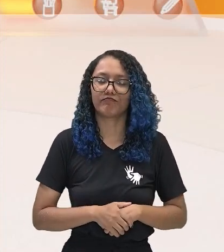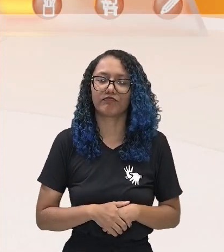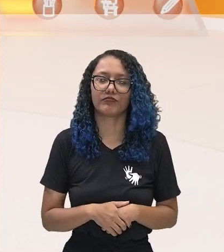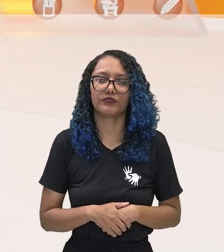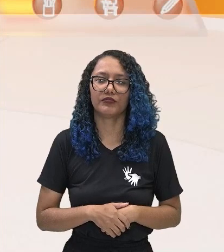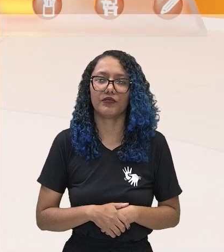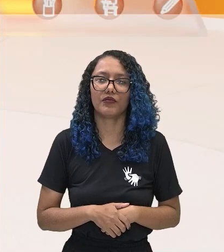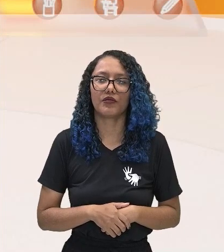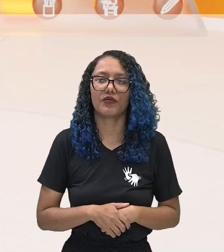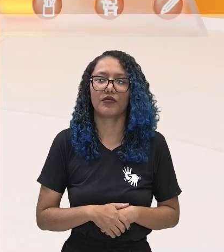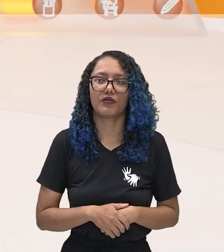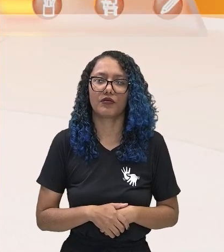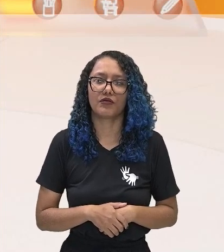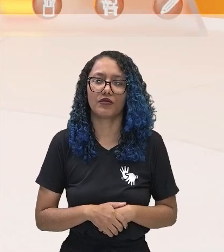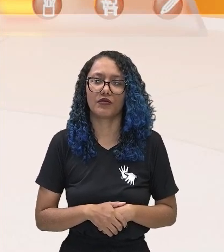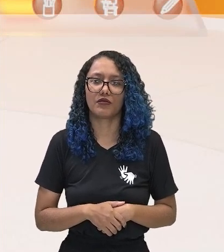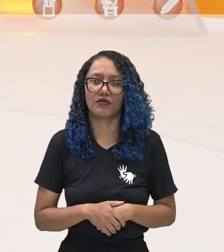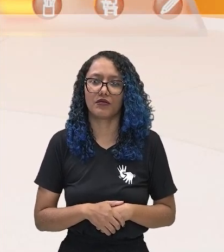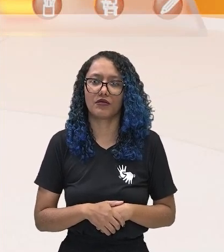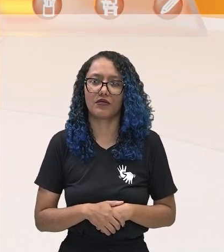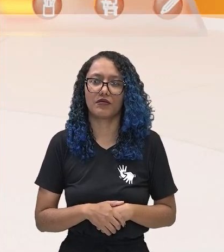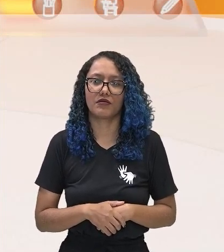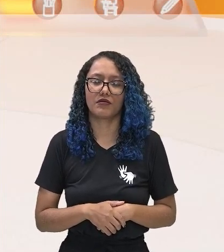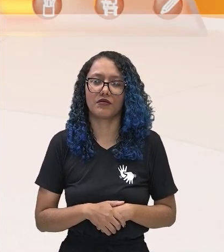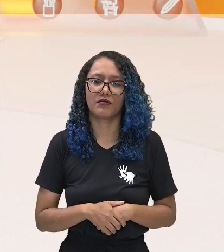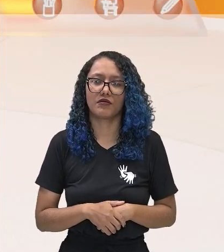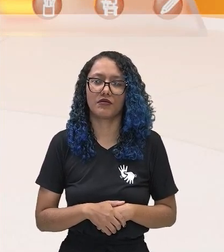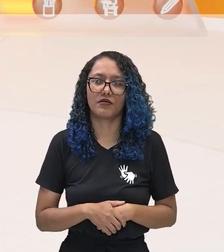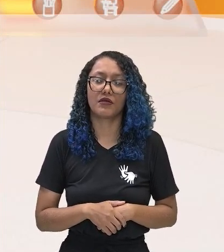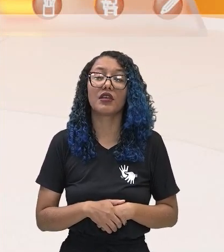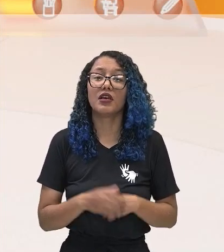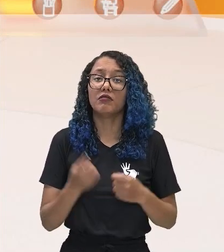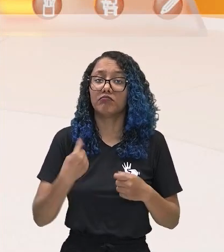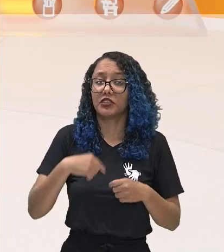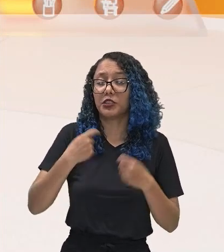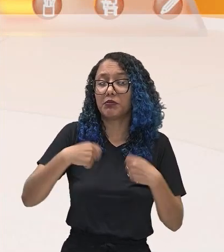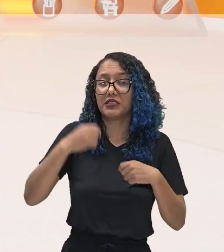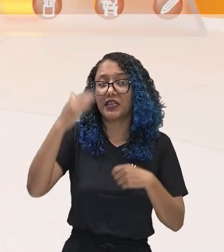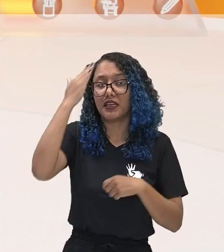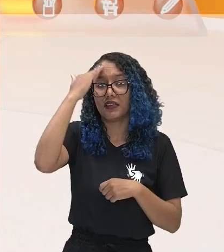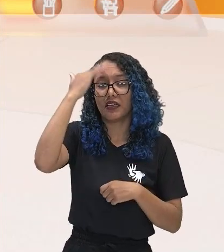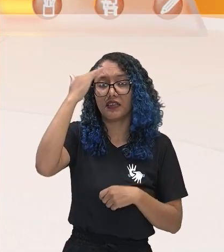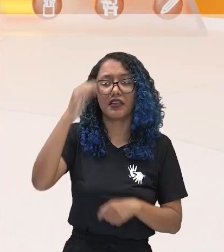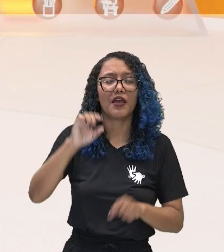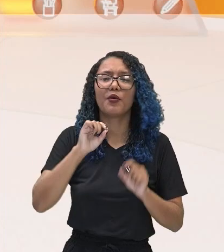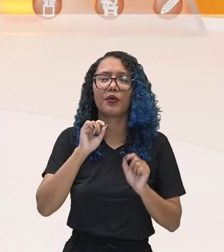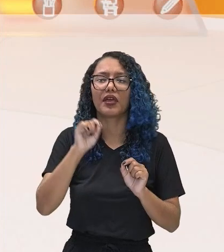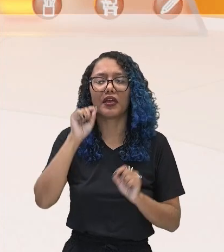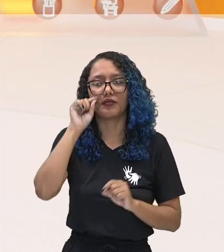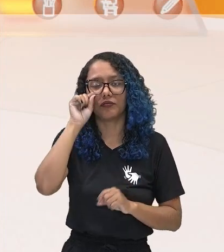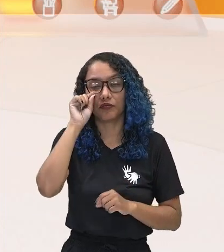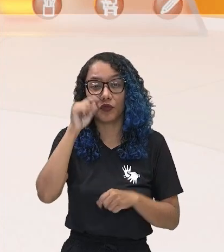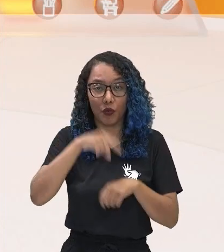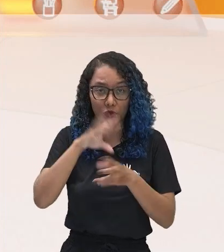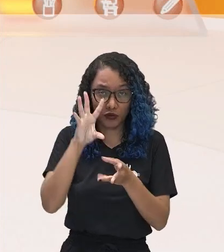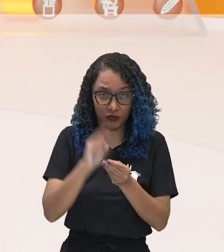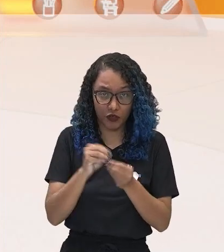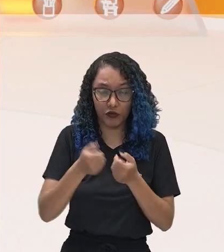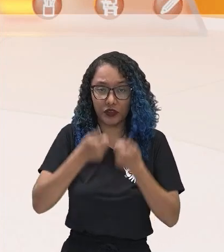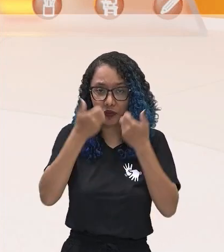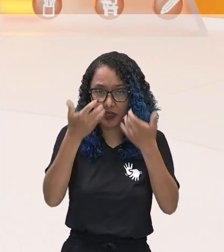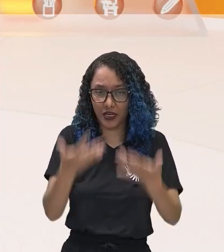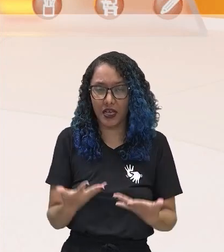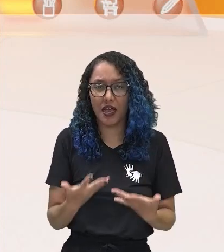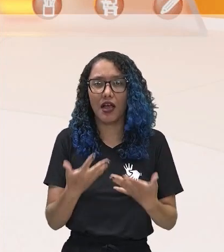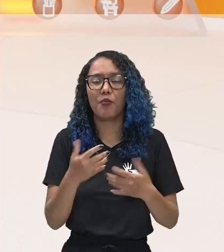gente passar para a ideia que eu vou trabalhar com vocês no momento de conclusão aqui, quando nós conversarmos, por exemplo, eu fui lançado,